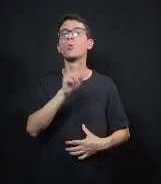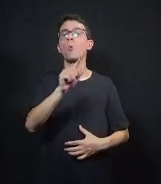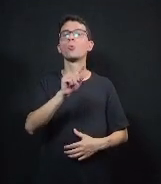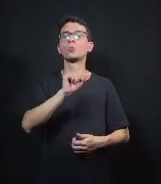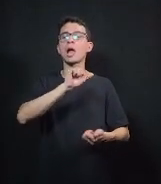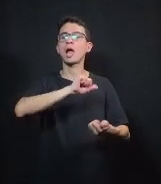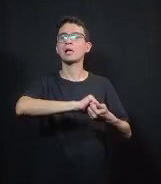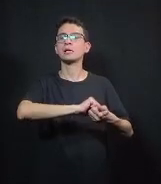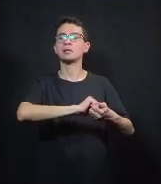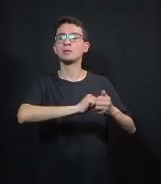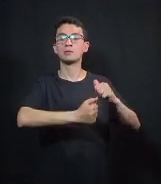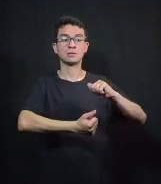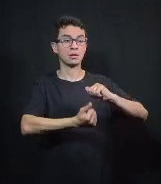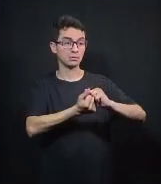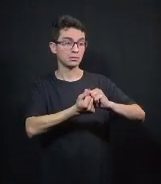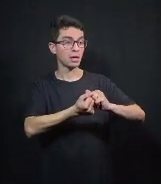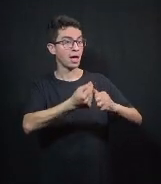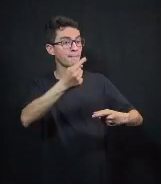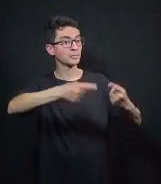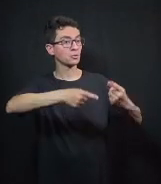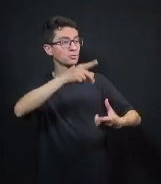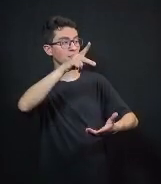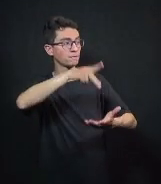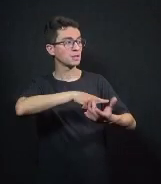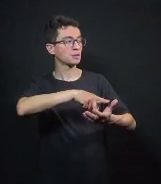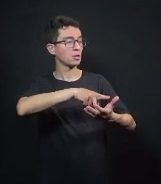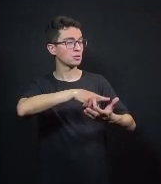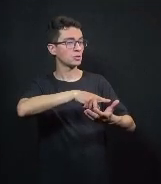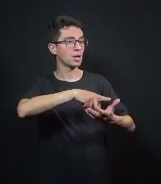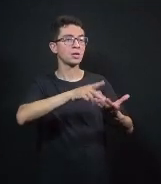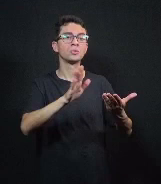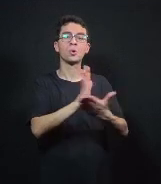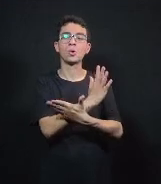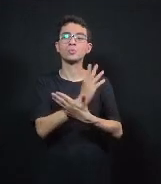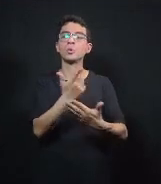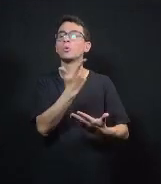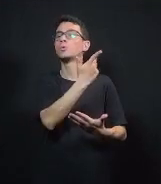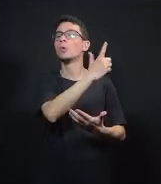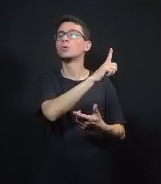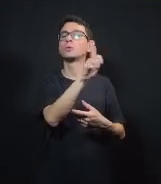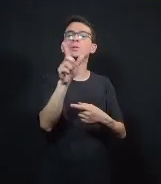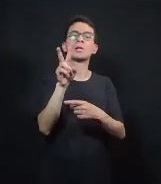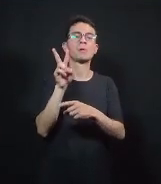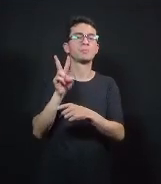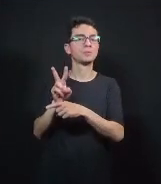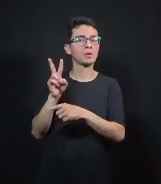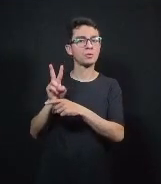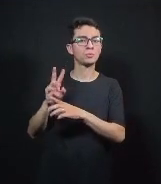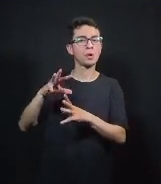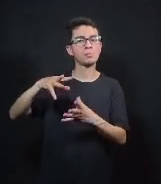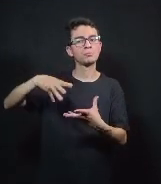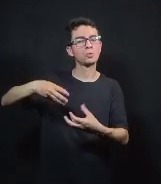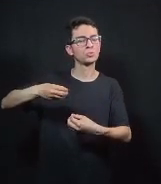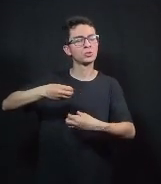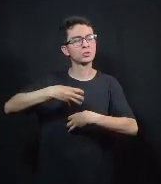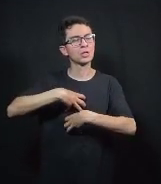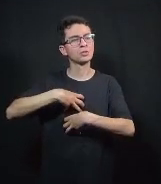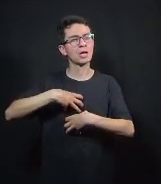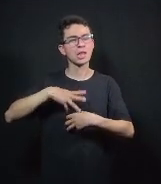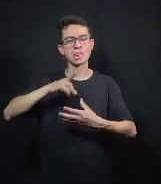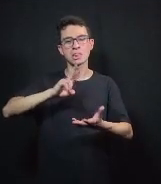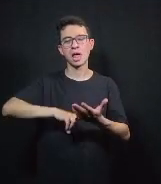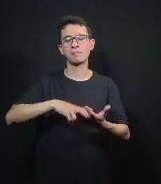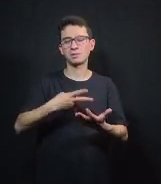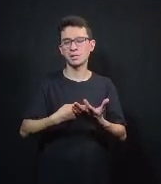adaptar fato político a determinadas perspectivas e visões de mundo. O que eles fazem é essa tradução. E